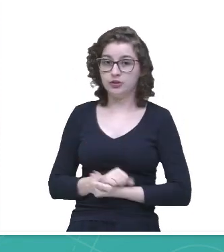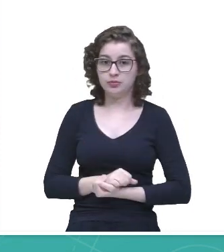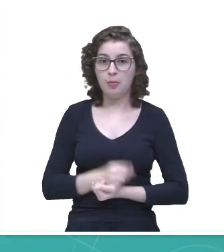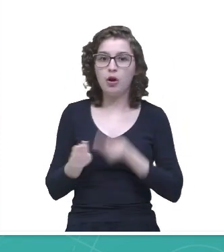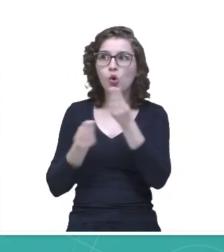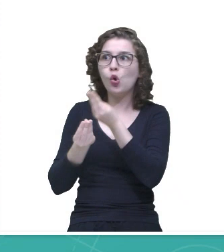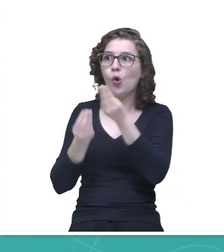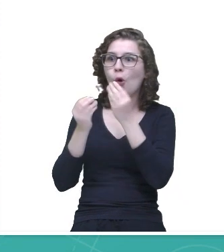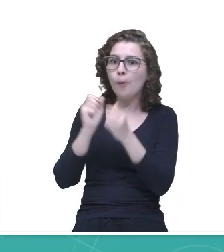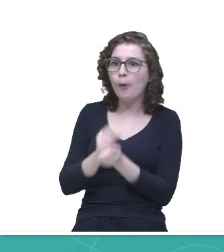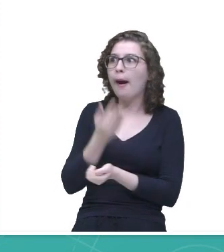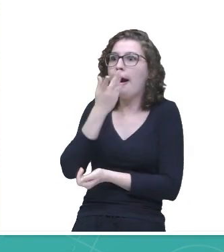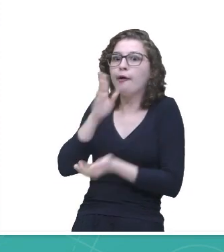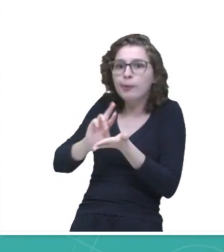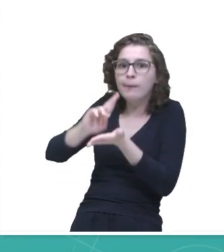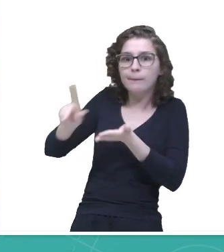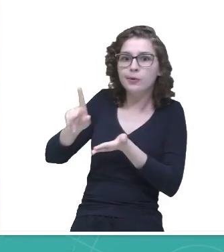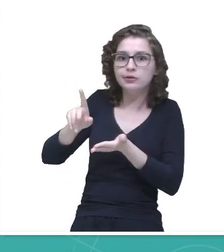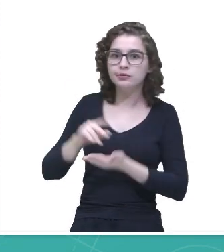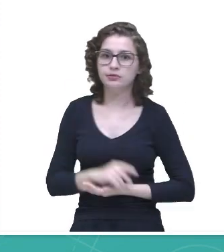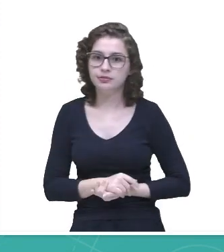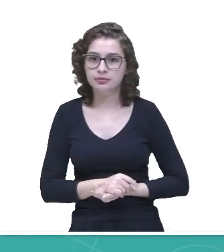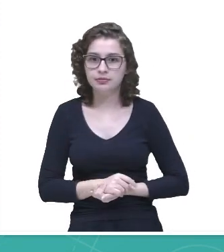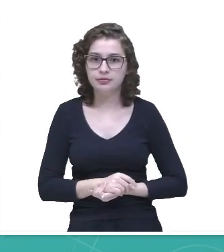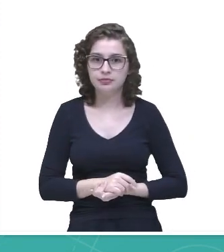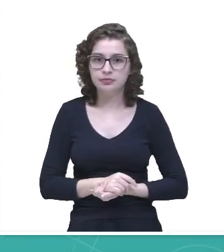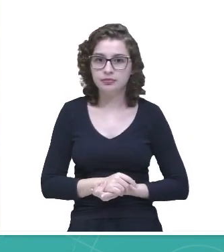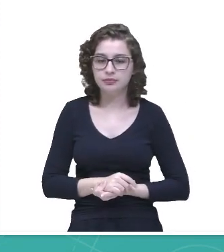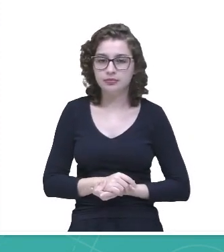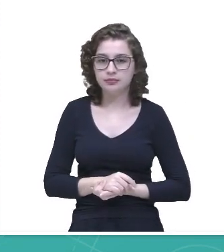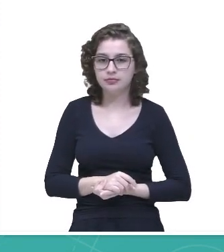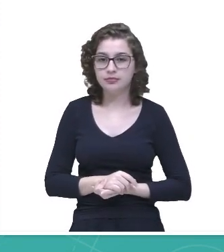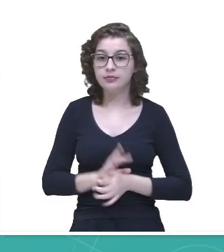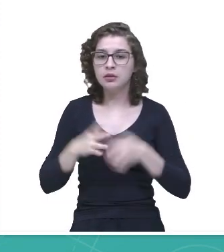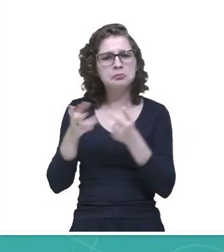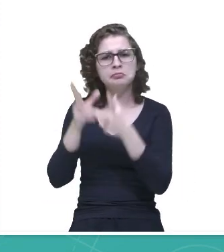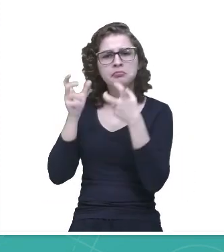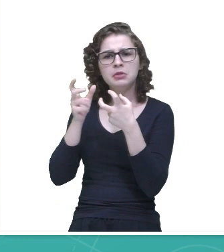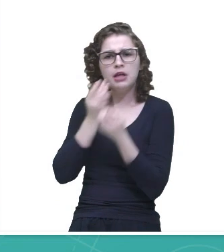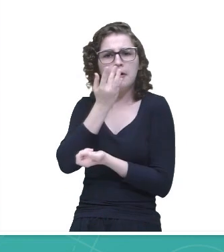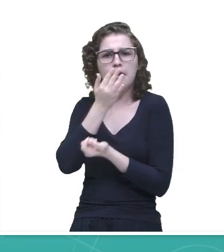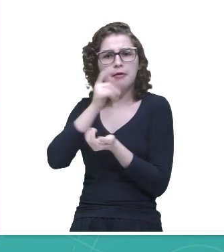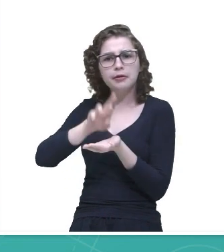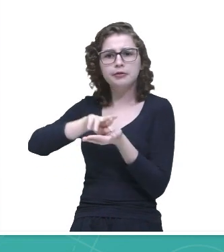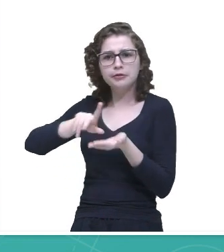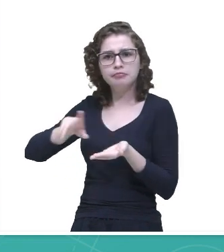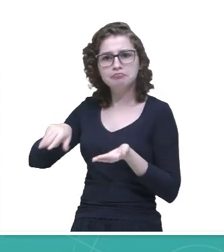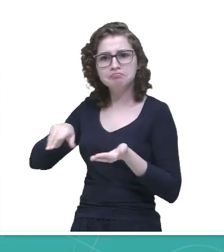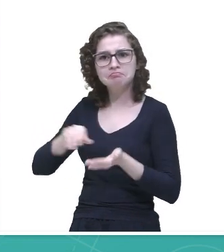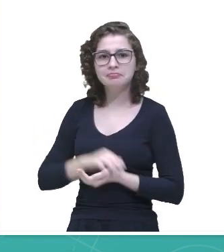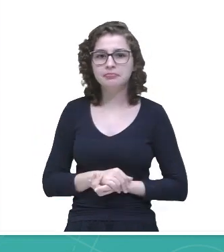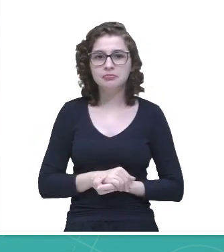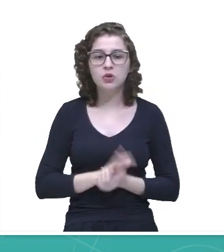né? Então, no mesmo horário, em horários diferentes, no mesmo ângulo, e você vê a mudança de cores. Continuando, quais são